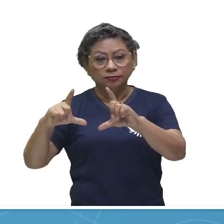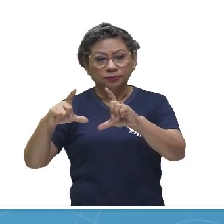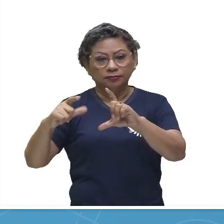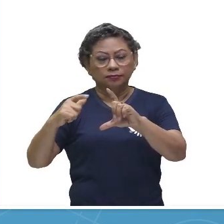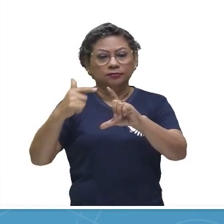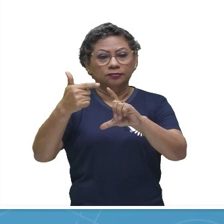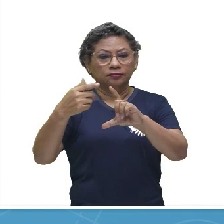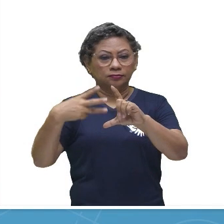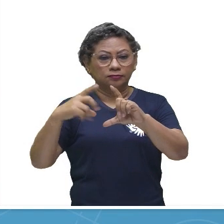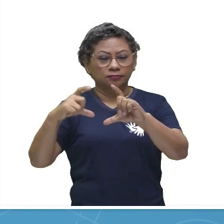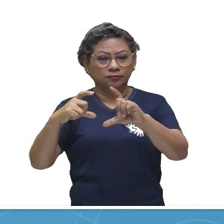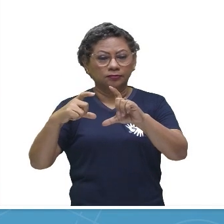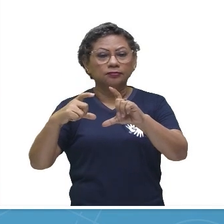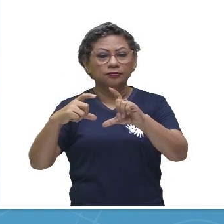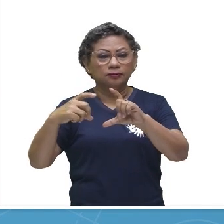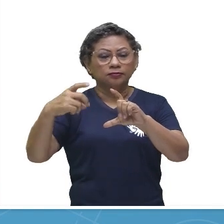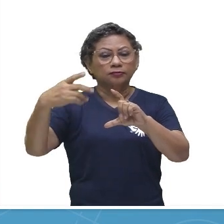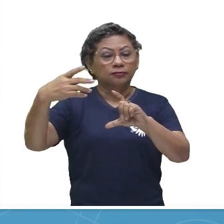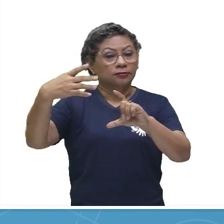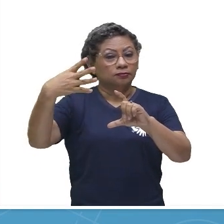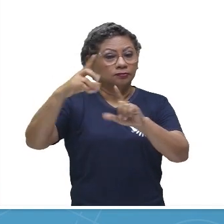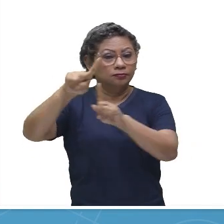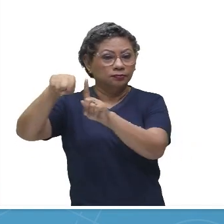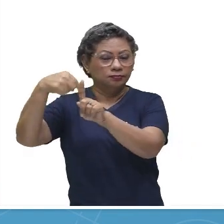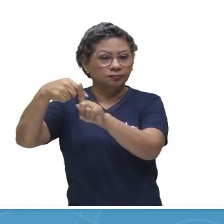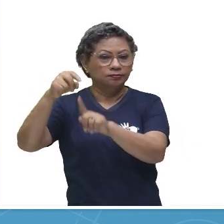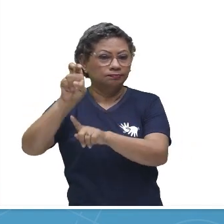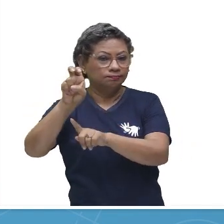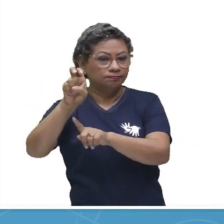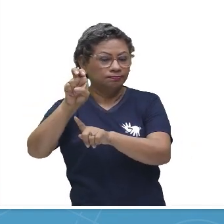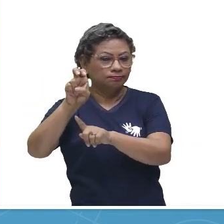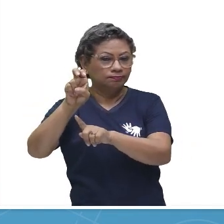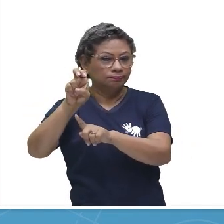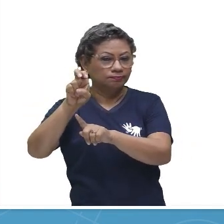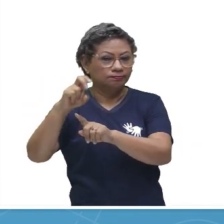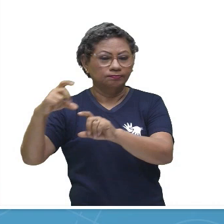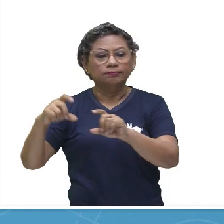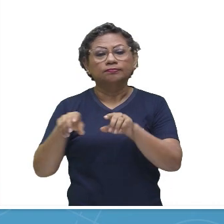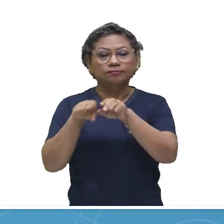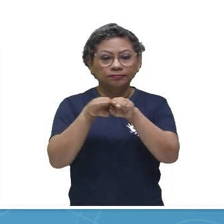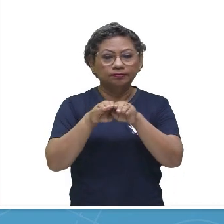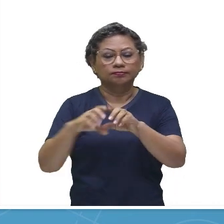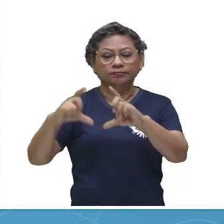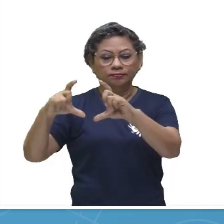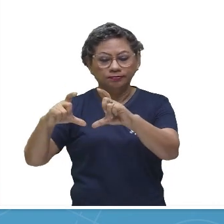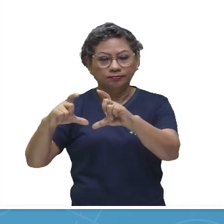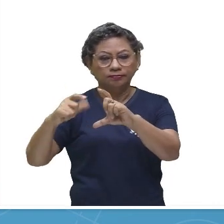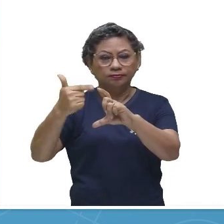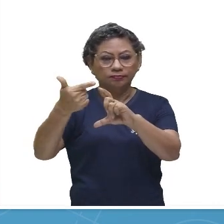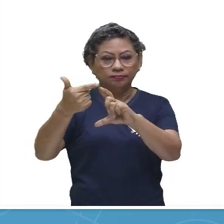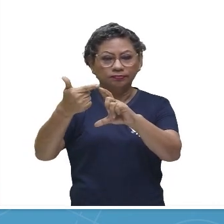caso aqui nós não estamos preocupados em calcular a potência. Nós estamos